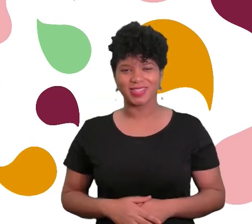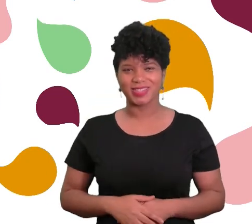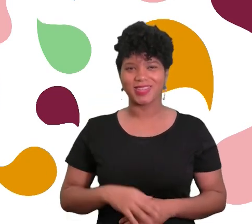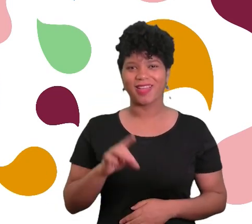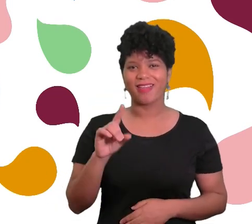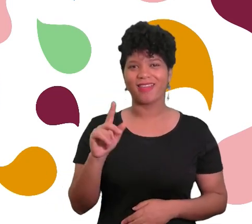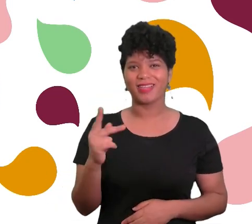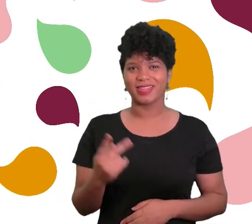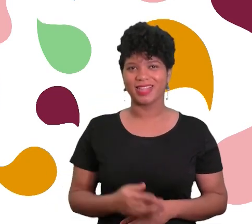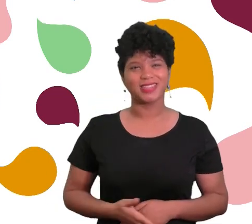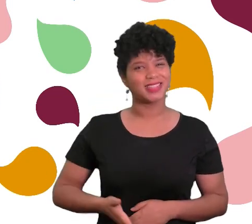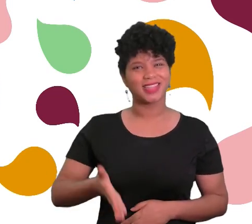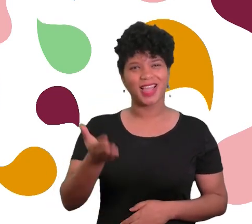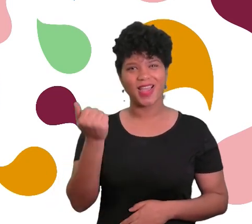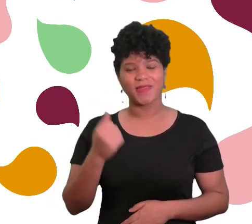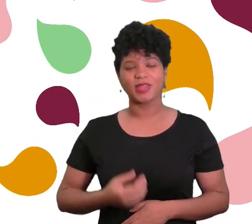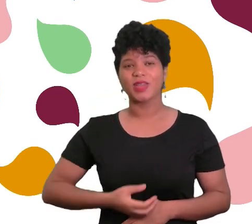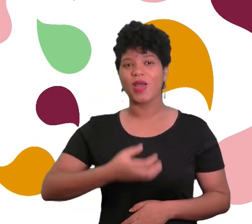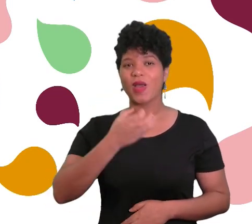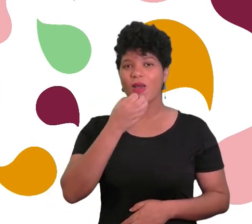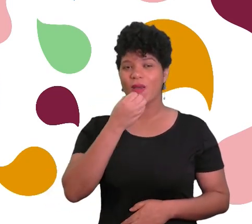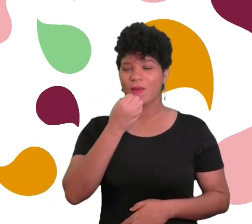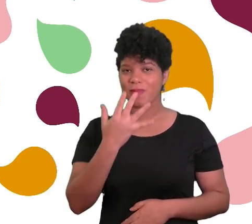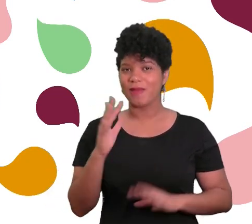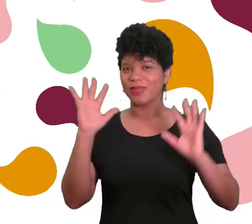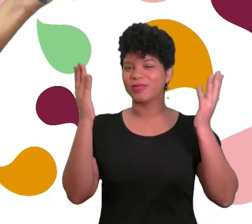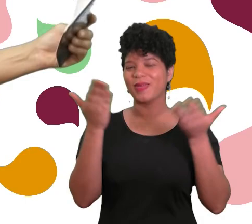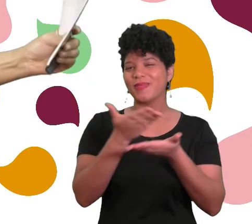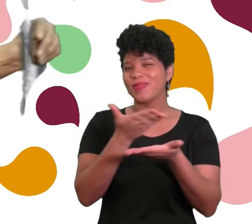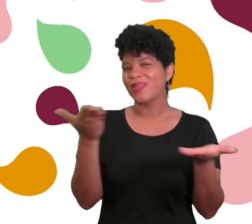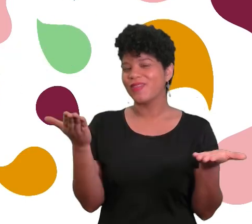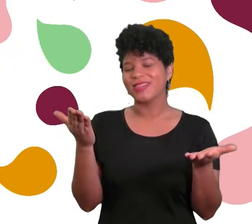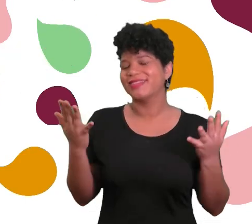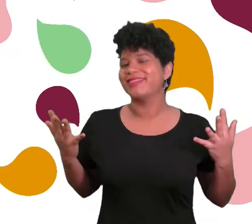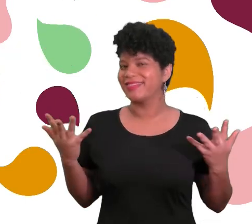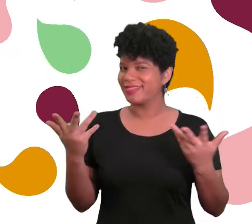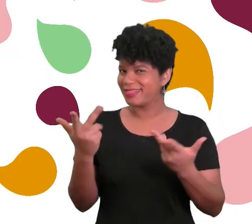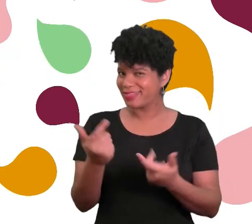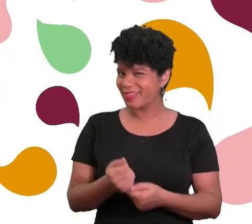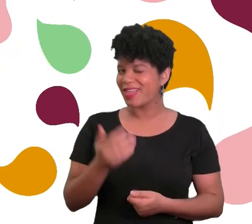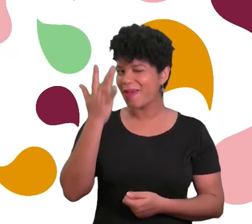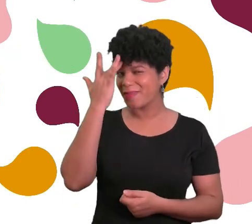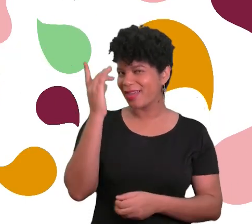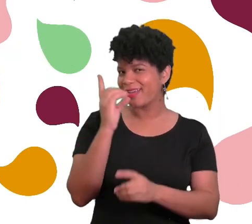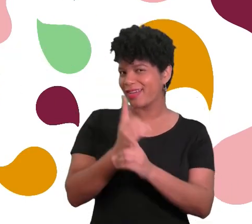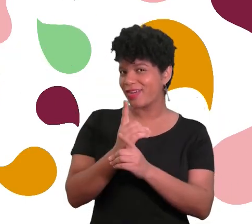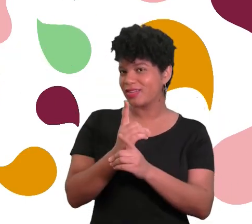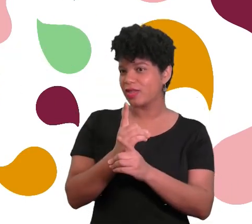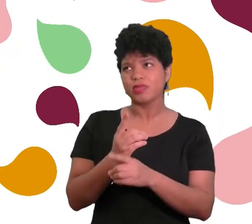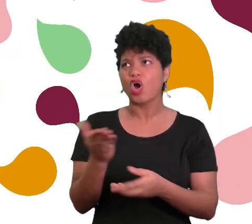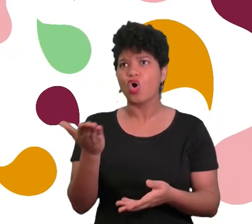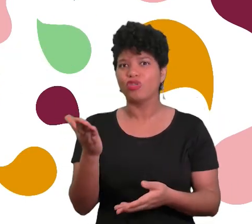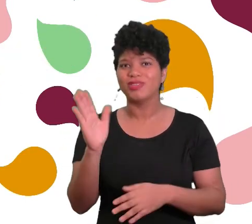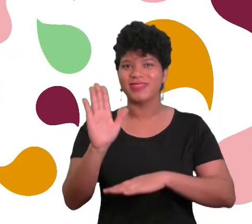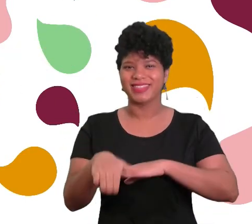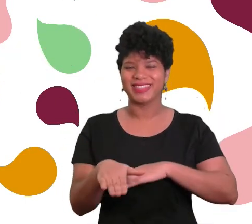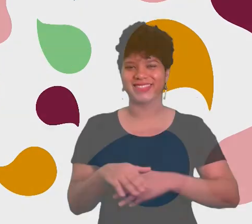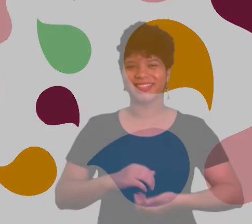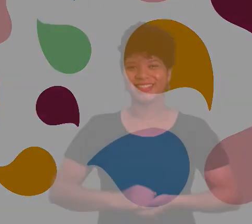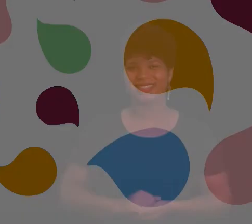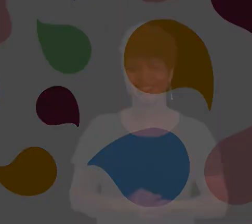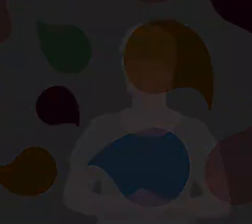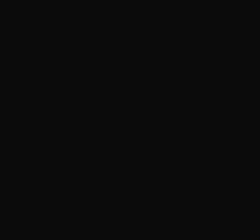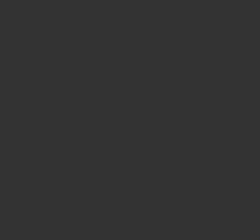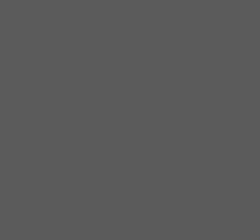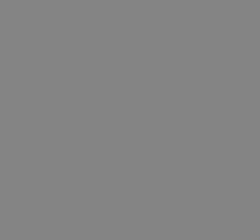inaugurados, e vamos que vamos. Bom festival a todos, que seja incrível, e a gente se vê amanhã. Ou não, hoje mais tarde. Tchau!